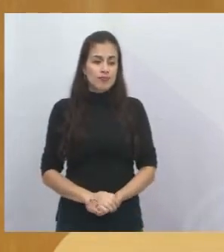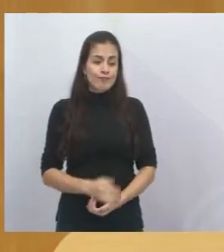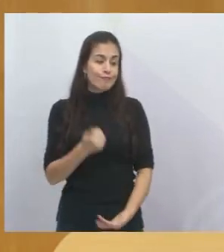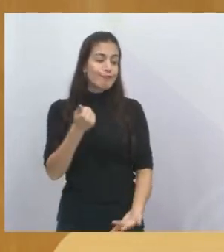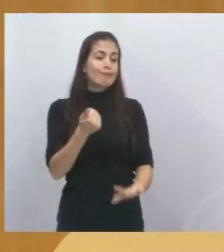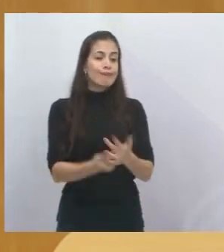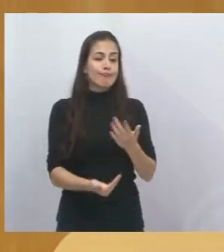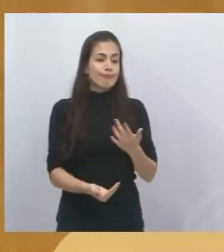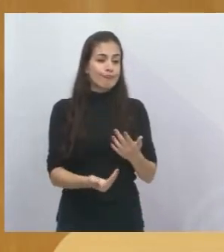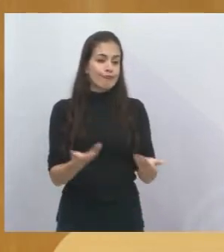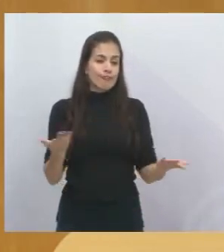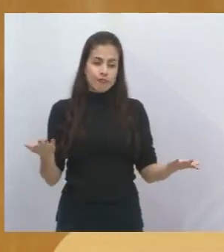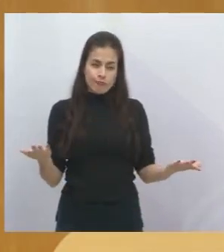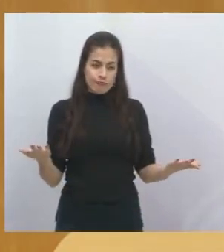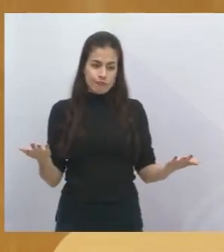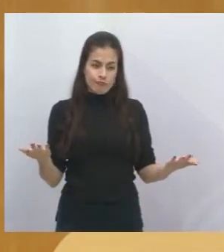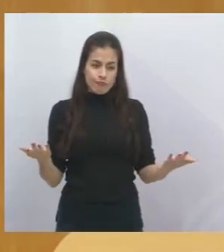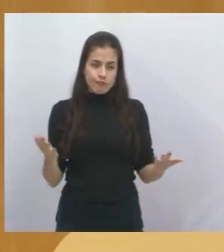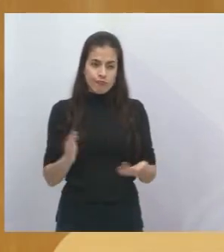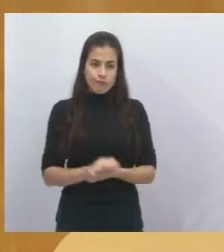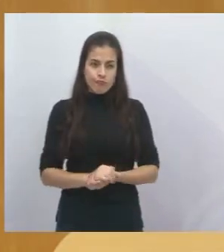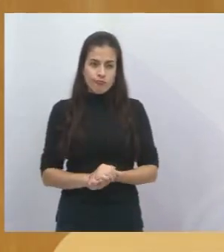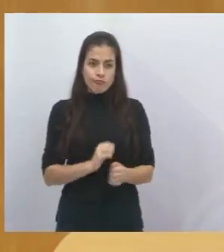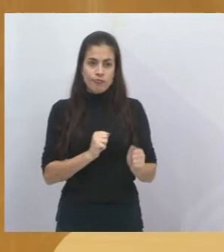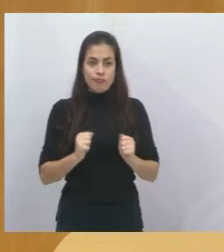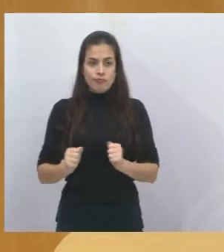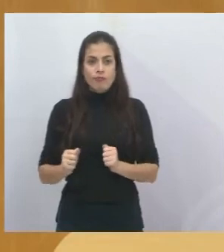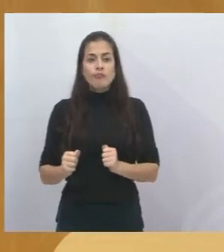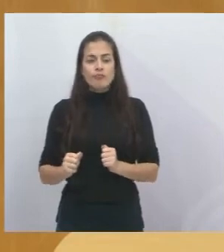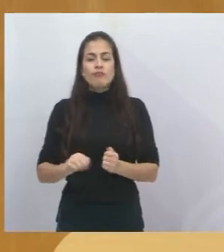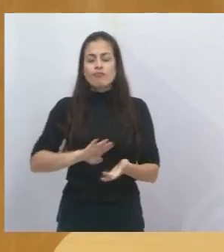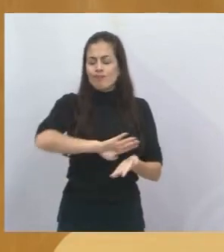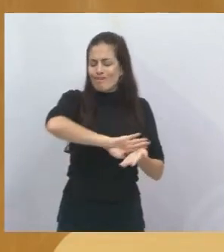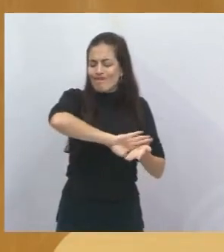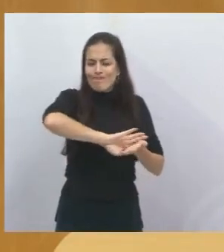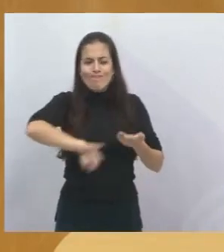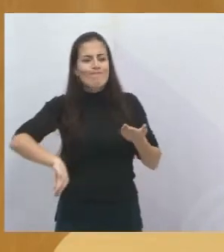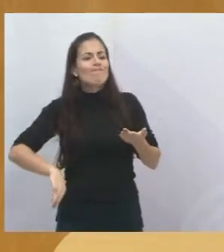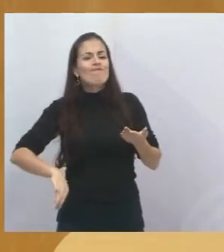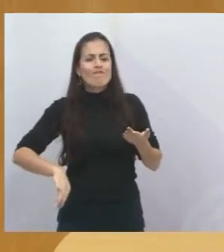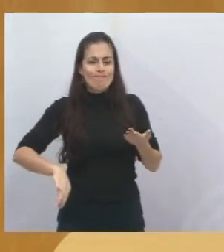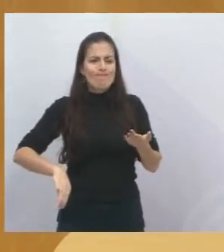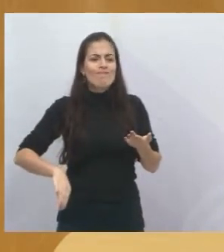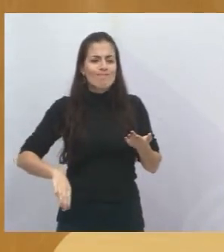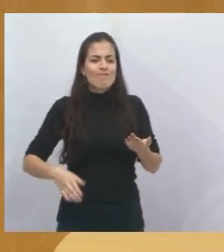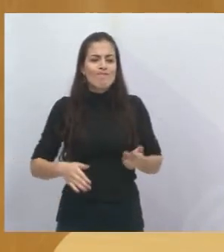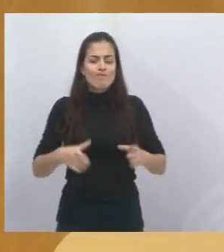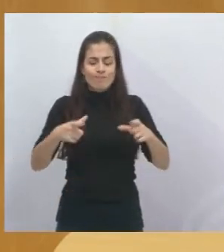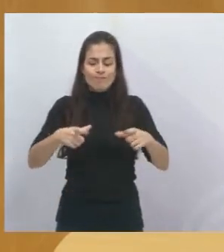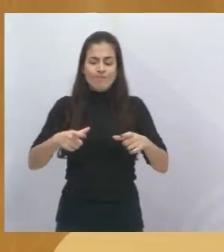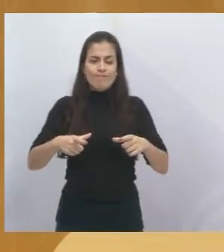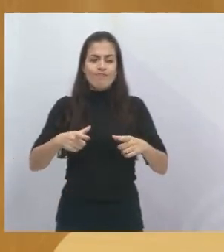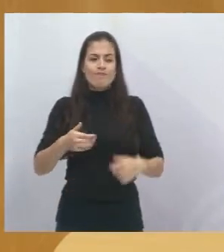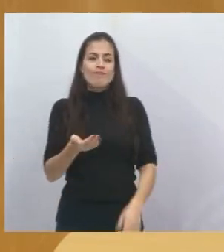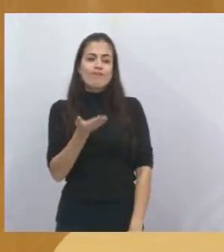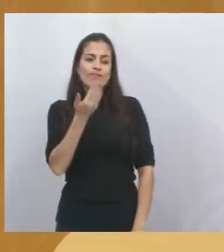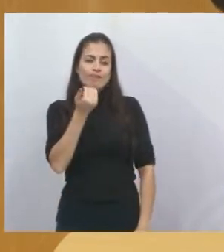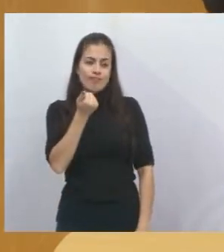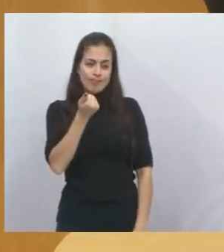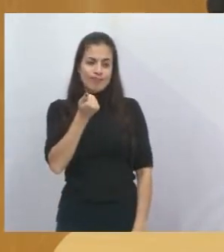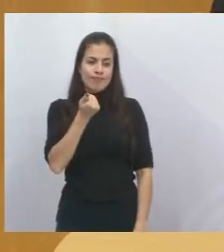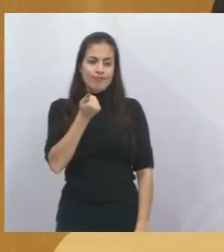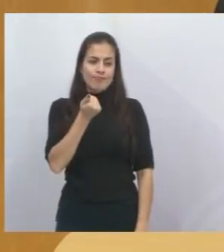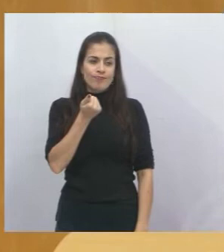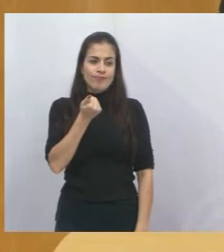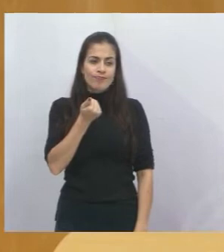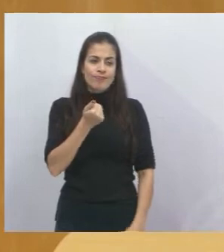hoje, poderia ter esse benefício, mas no passado foi tirado as dura pena do aposentado, que hoje, se tivesse a cesta